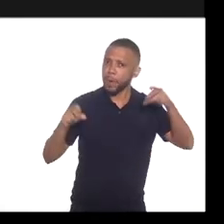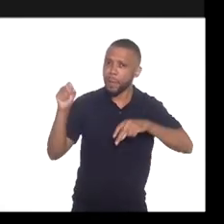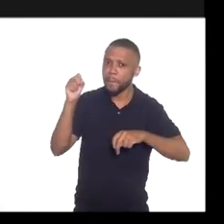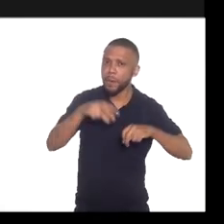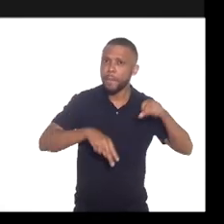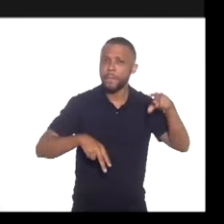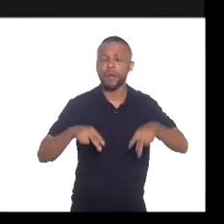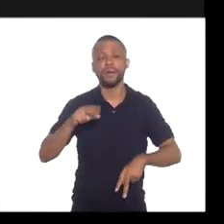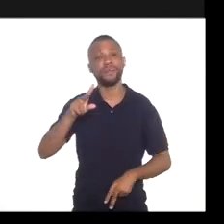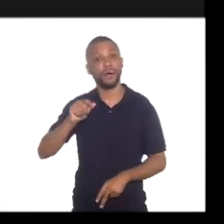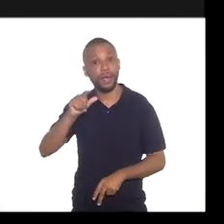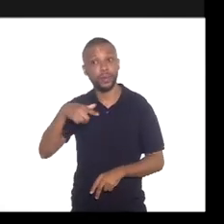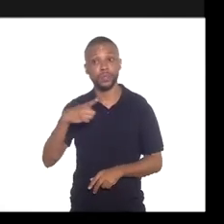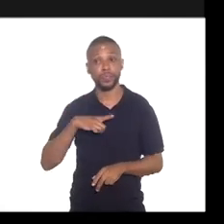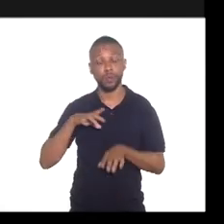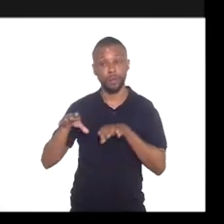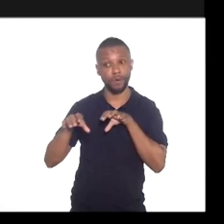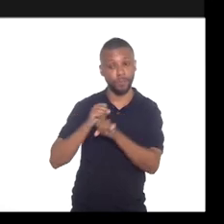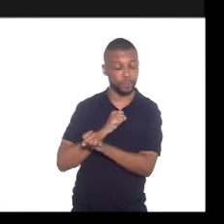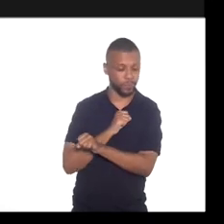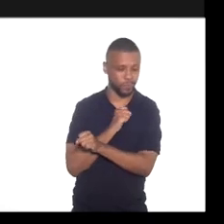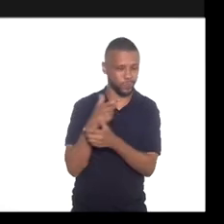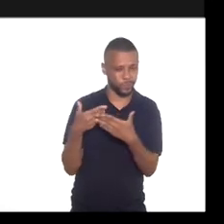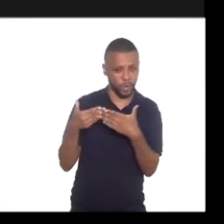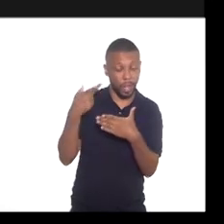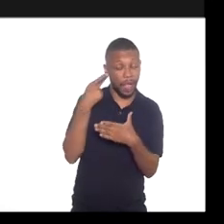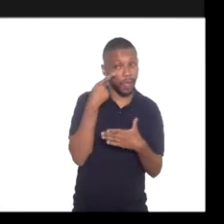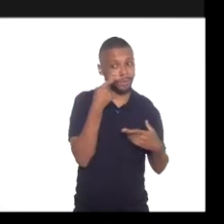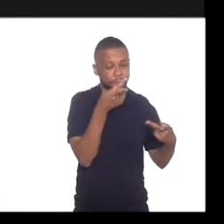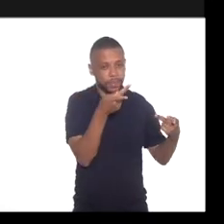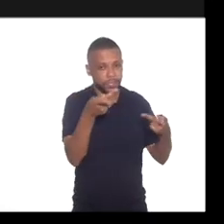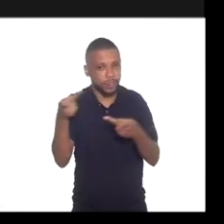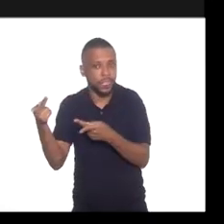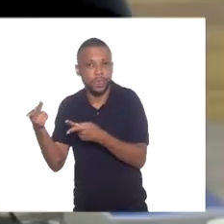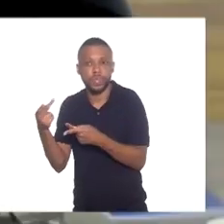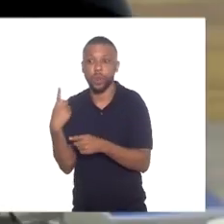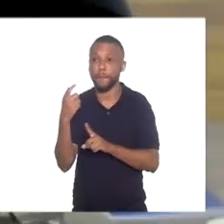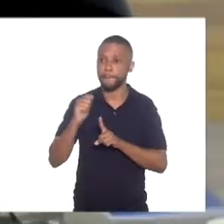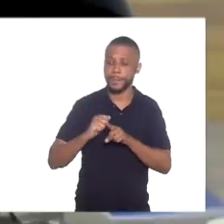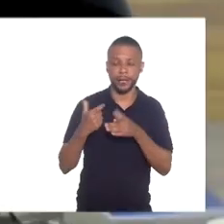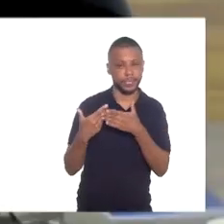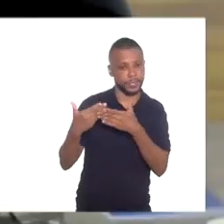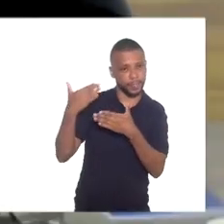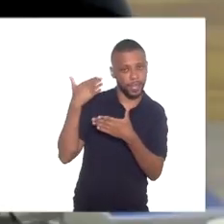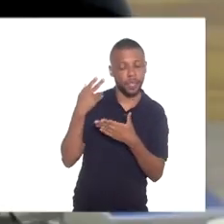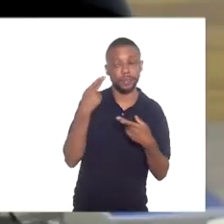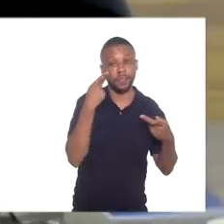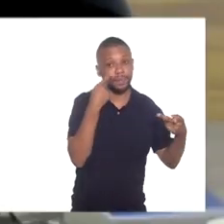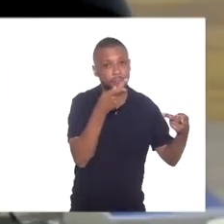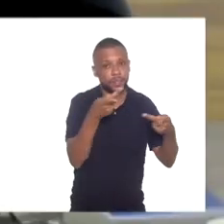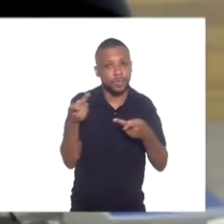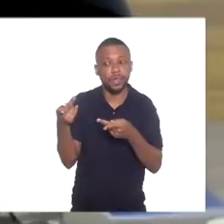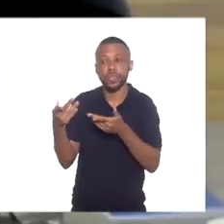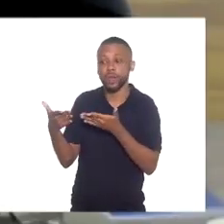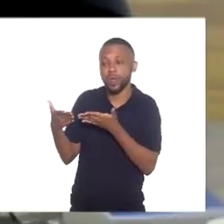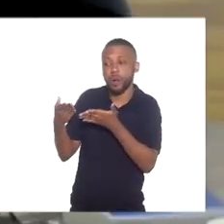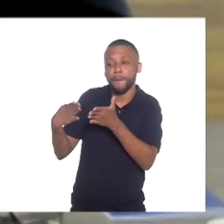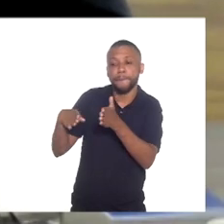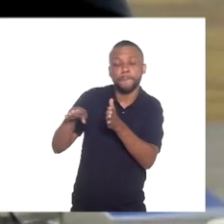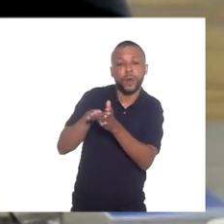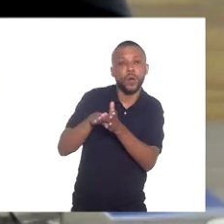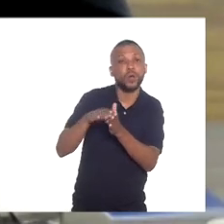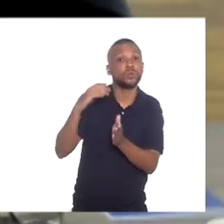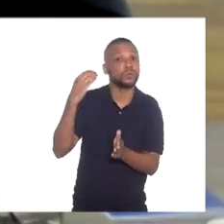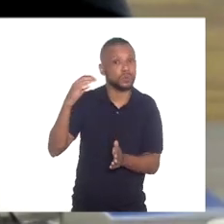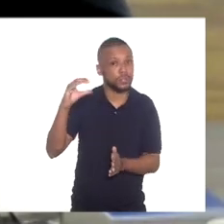obra qualificada. Agora há pouco eu visitei, há mais ou menos um mês, o porto de Niterói e vi lá a